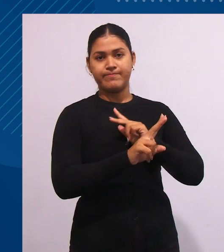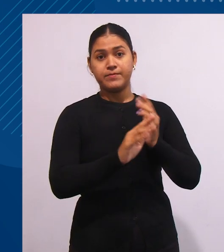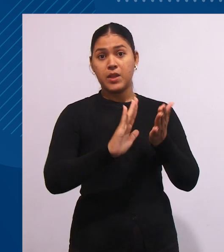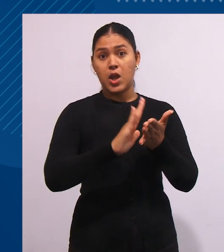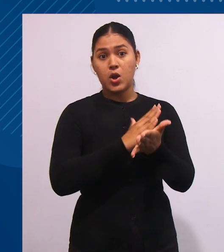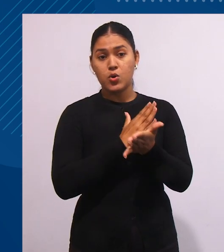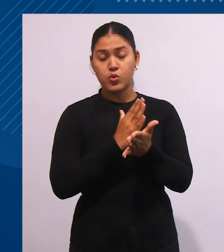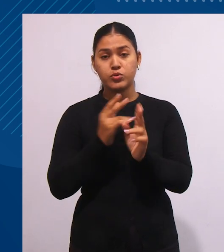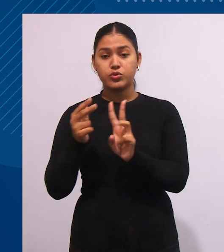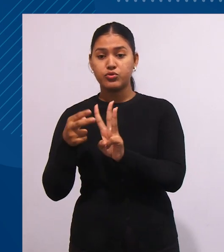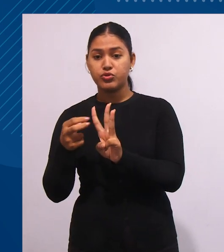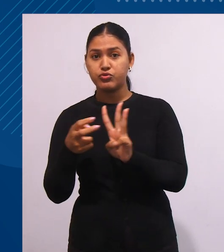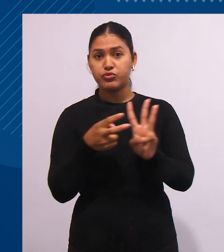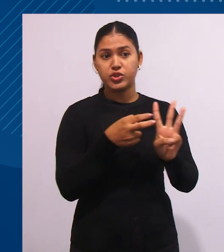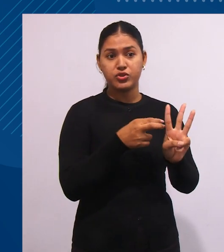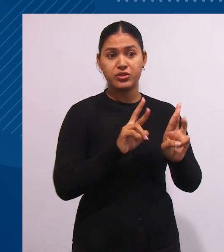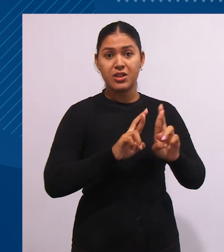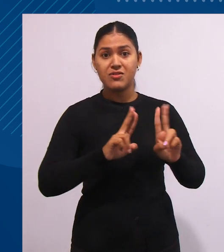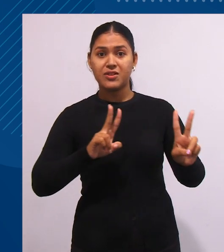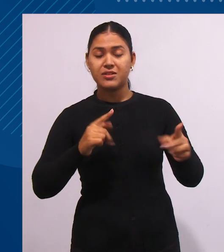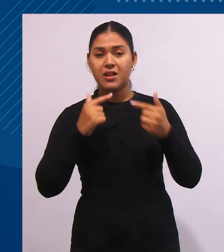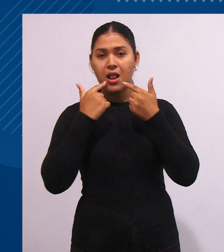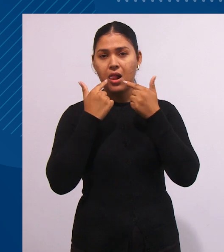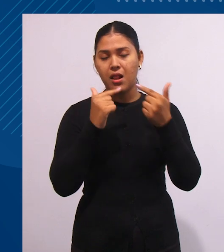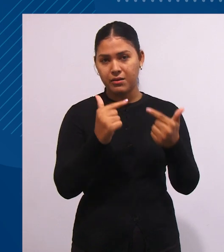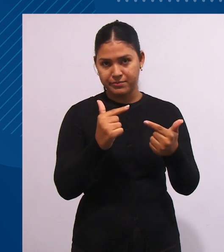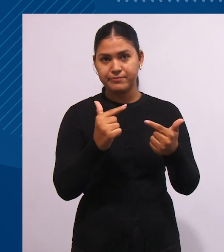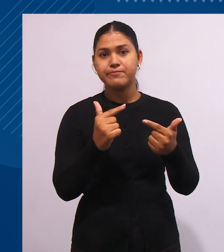etnias com tronco linguístico